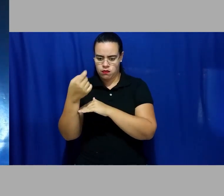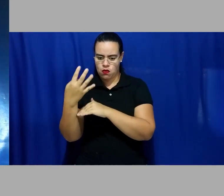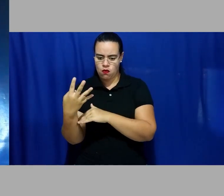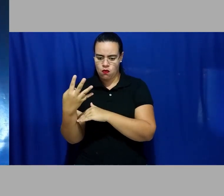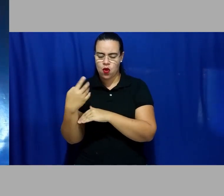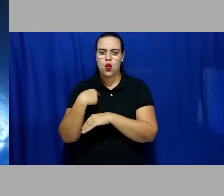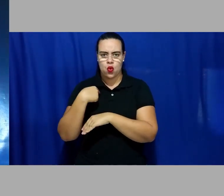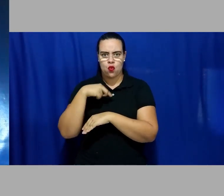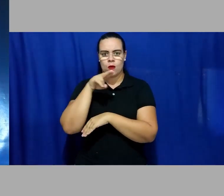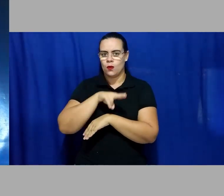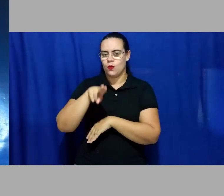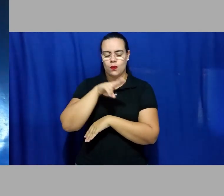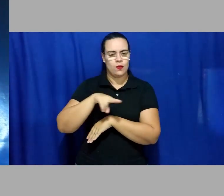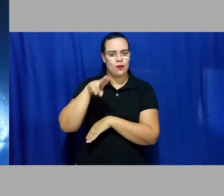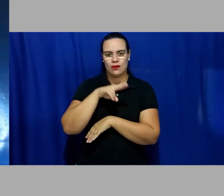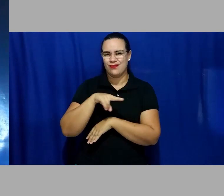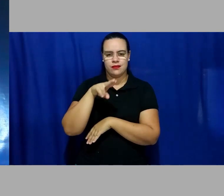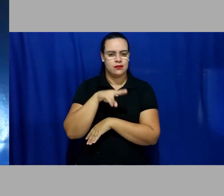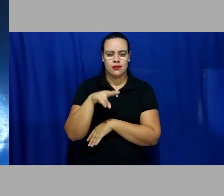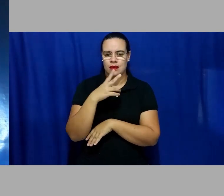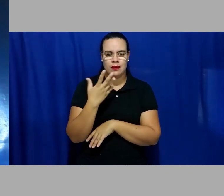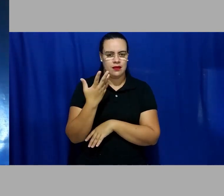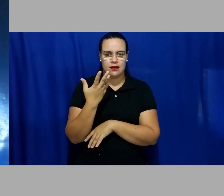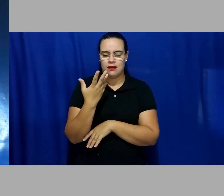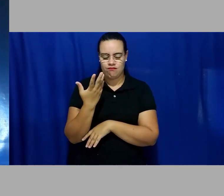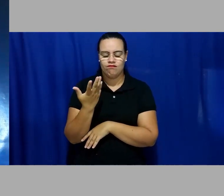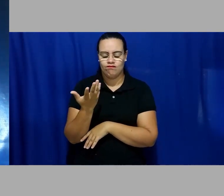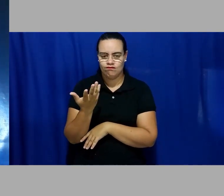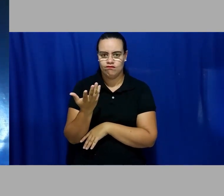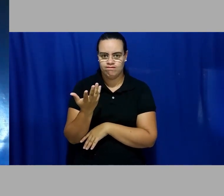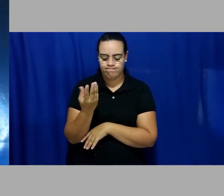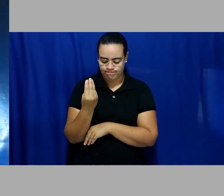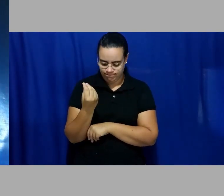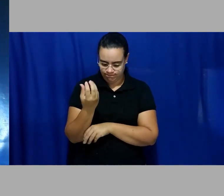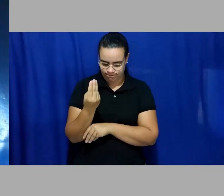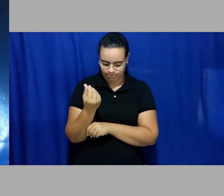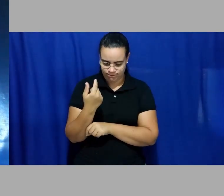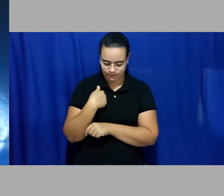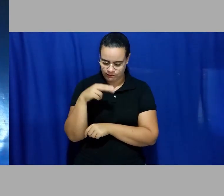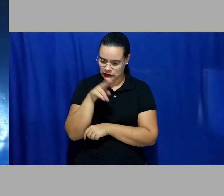1990 a 2004 usando de forma